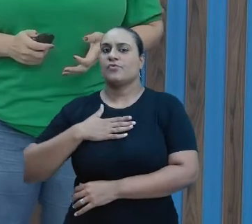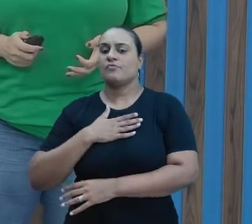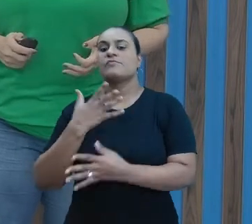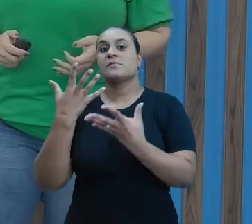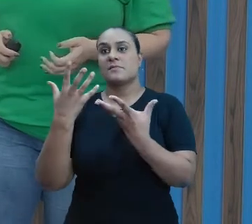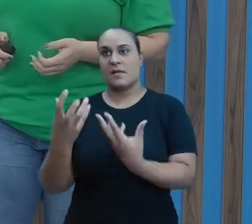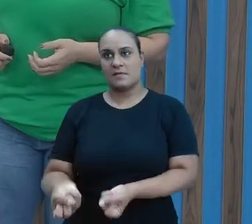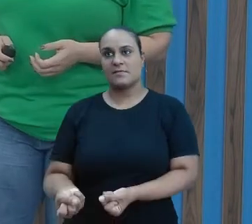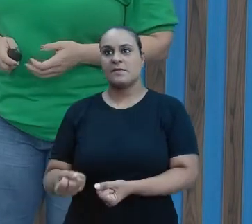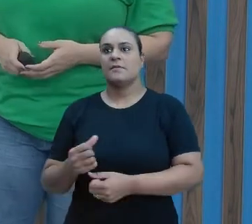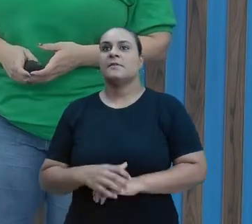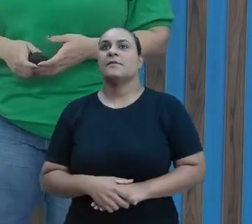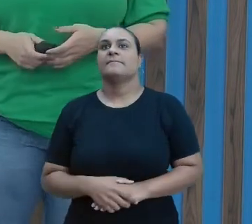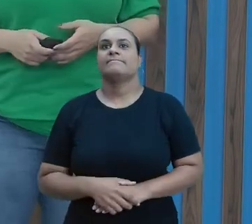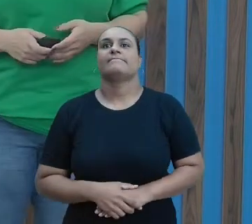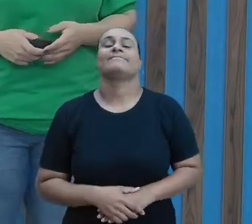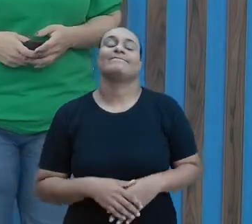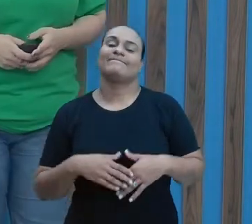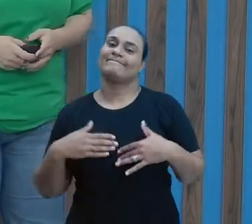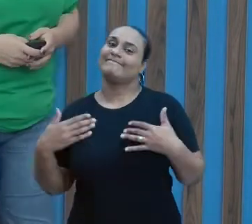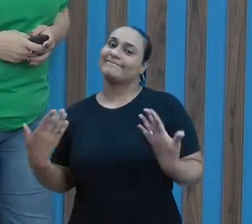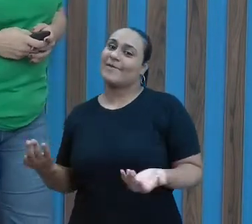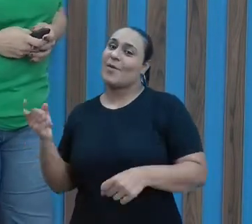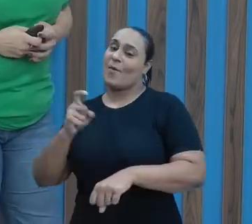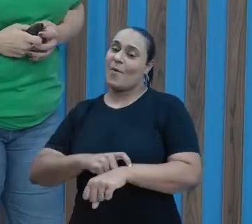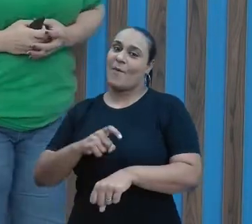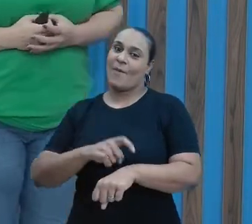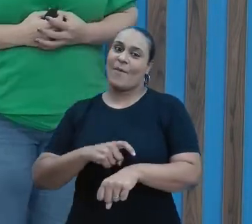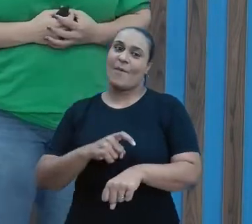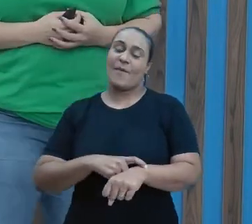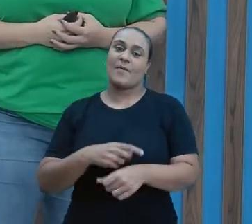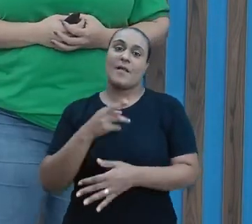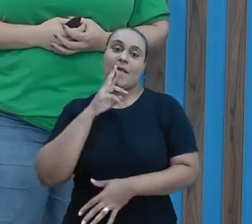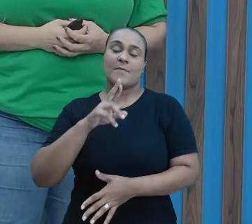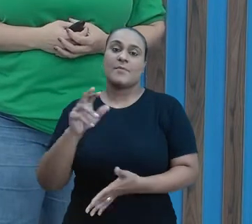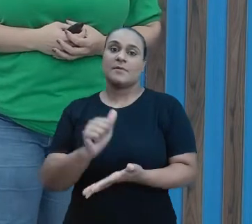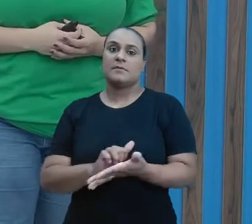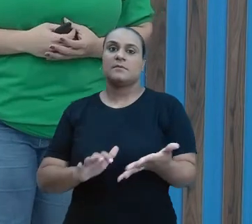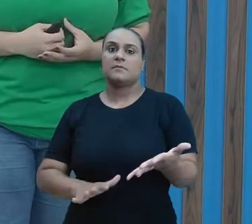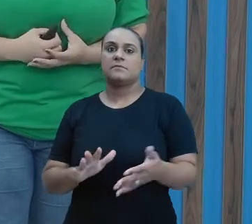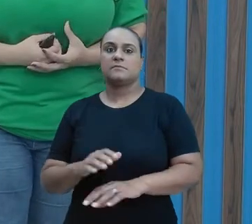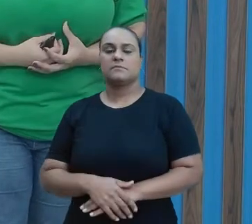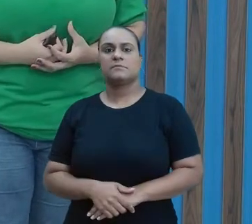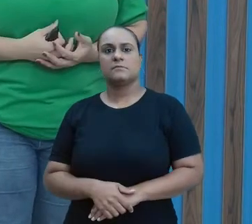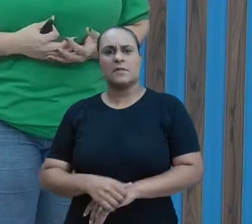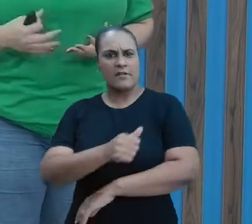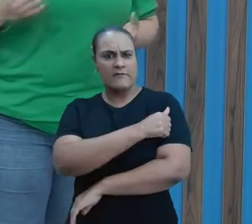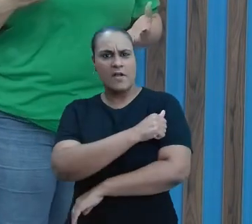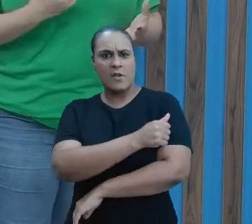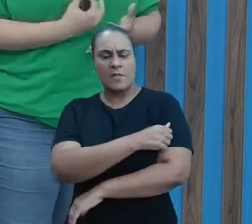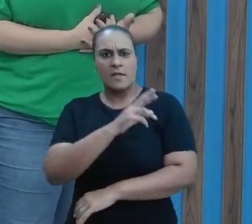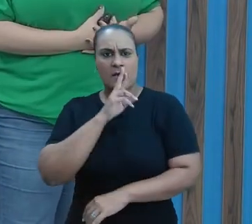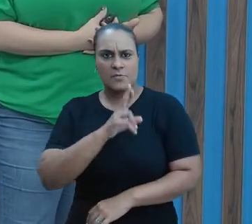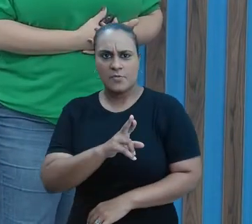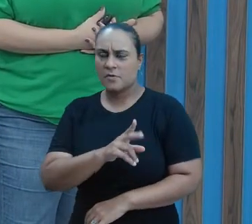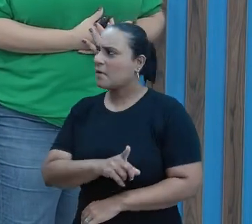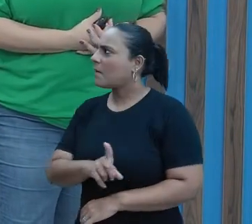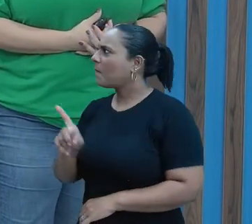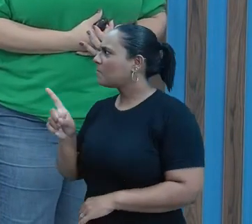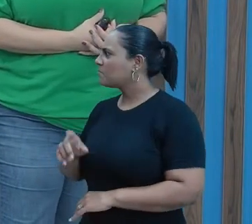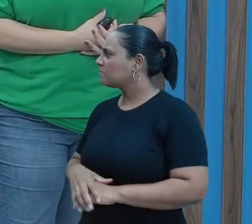tá? Eita, chegou a hora, prof. E aí, alguém já respondeu essa nossa